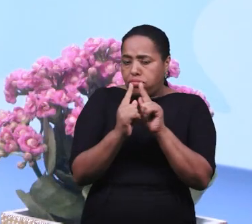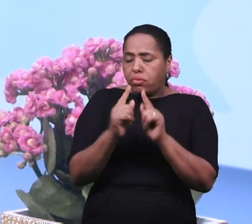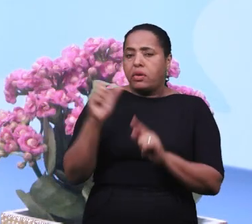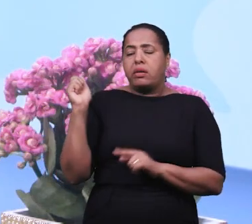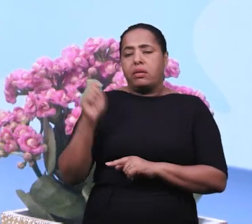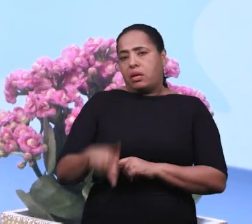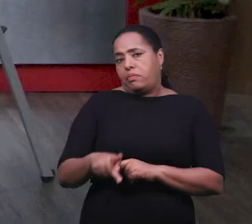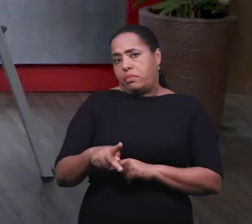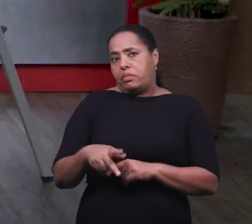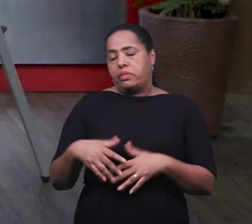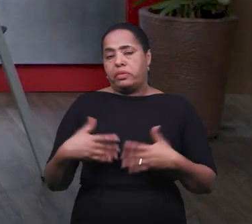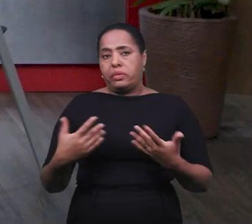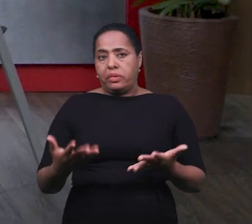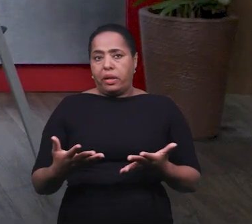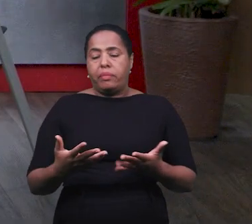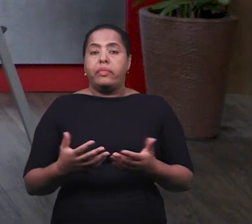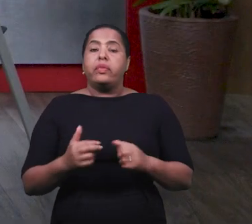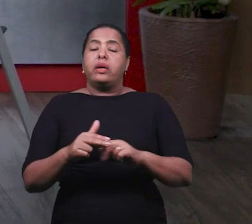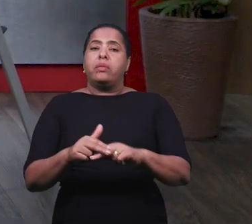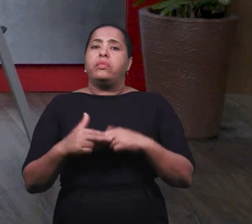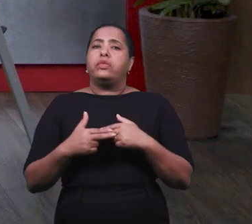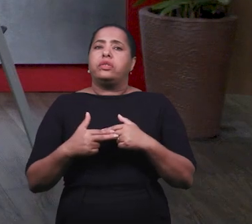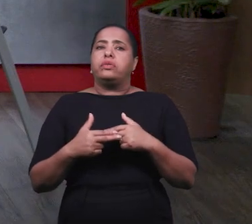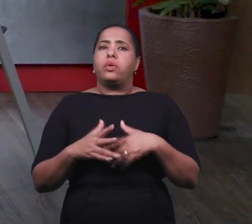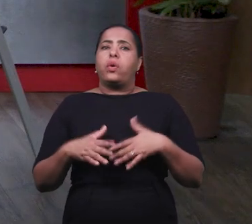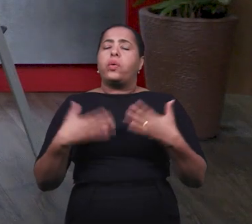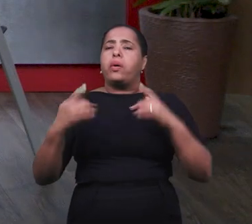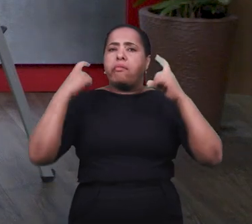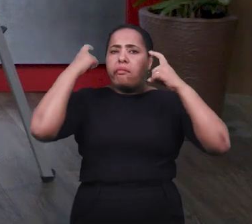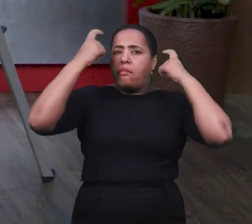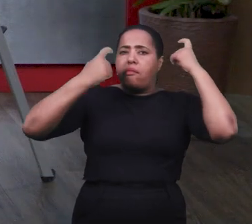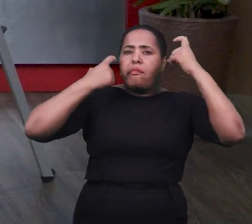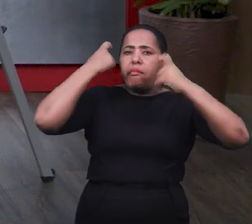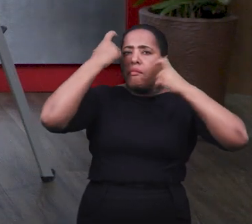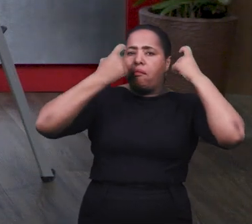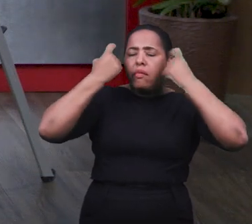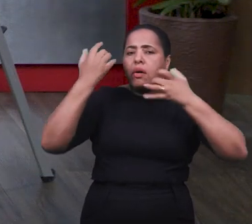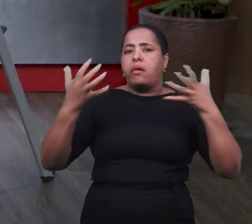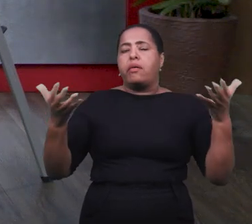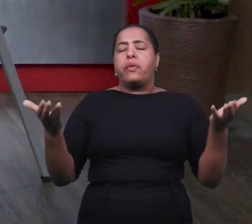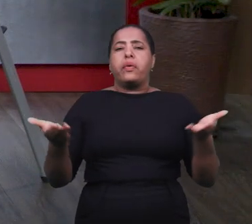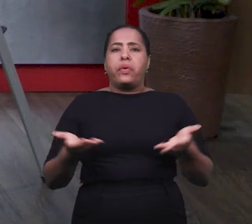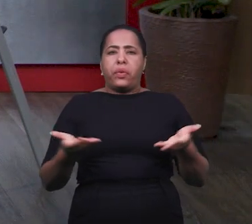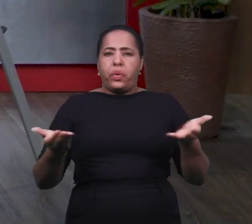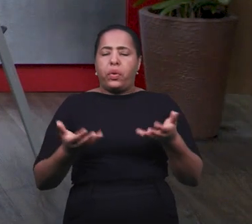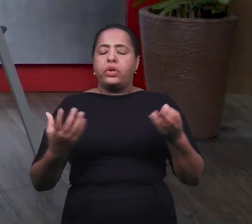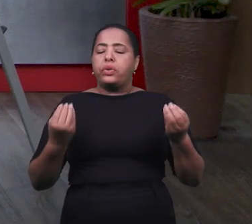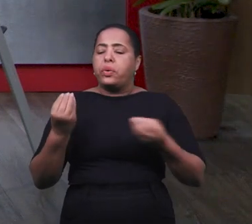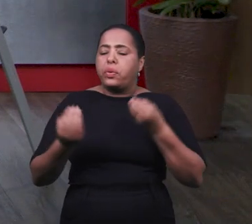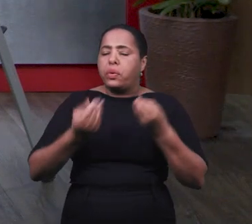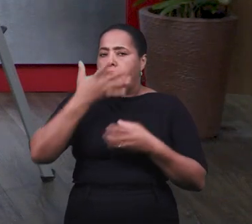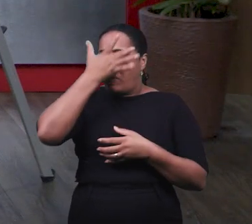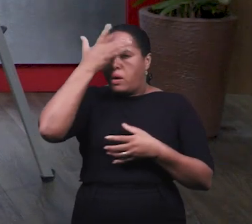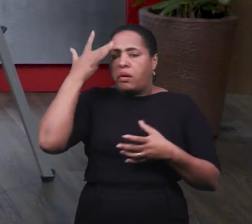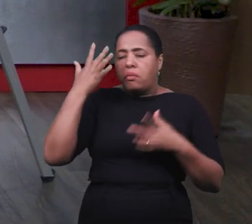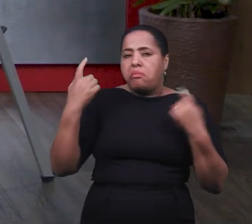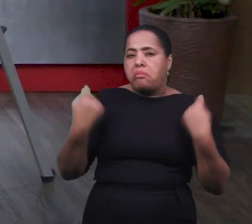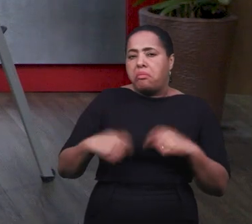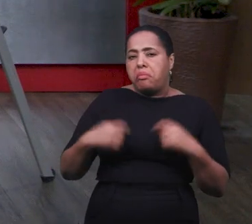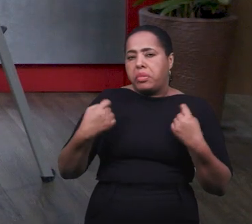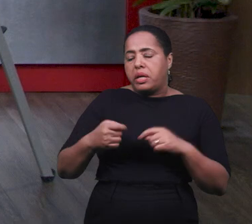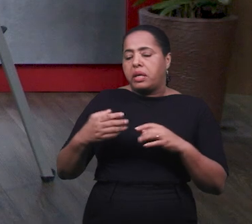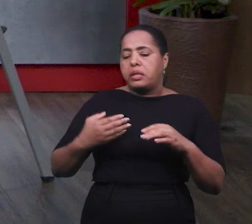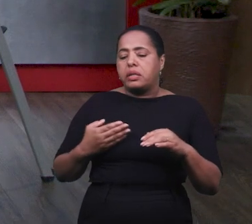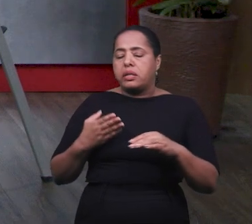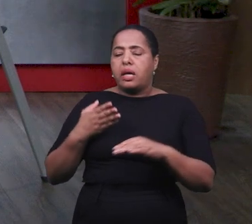vantajoso. Né? Porque, assim, qual que é a grande preocupação hoje? Como as pessoas vão precisar ficar mais